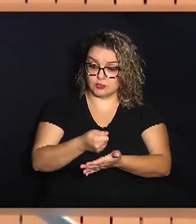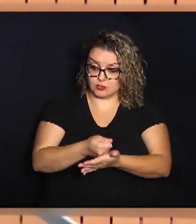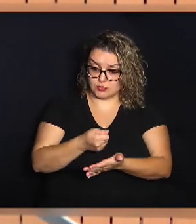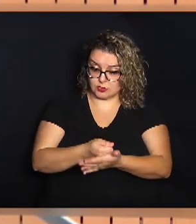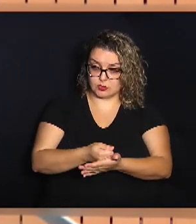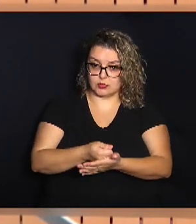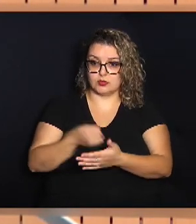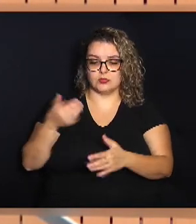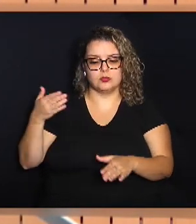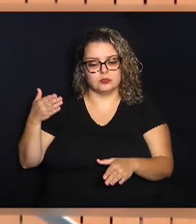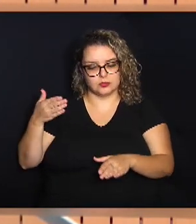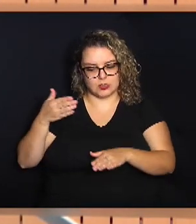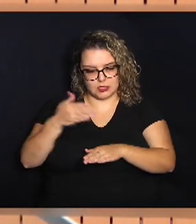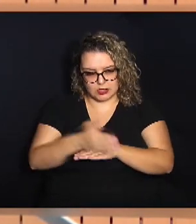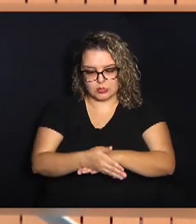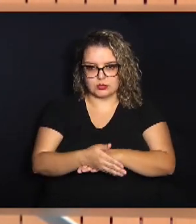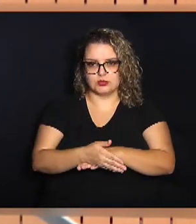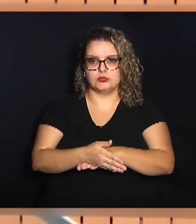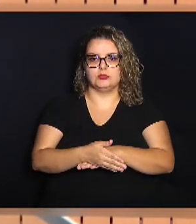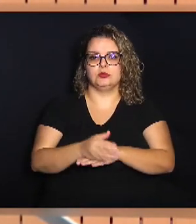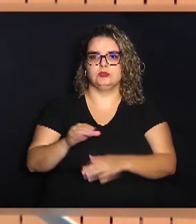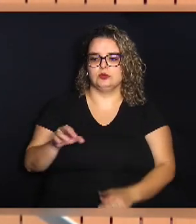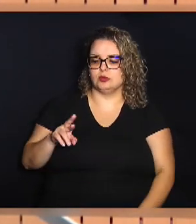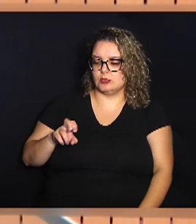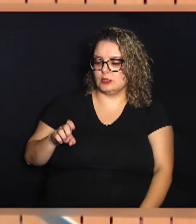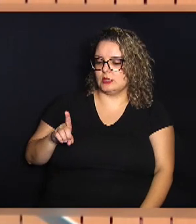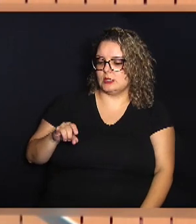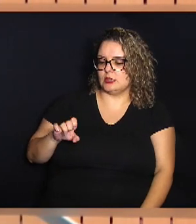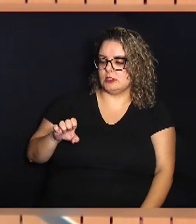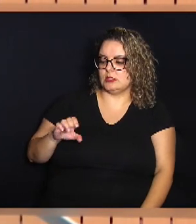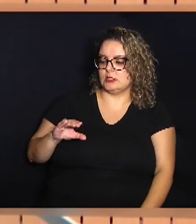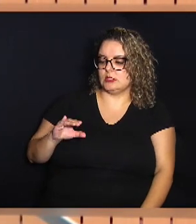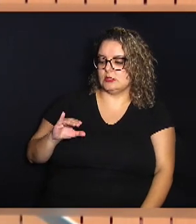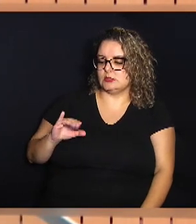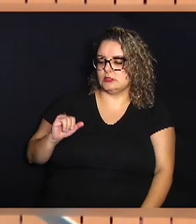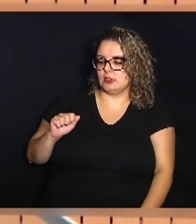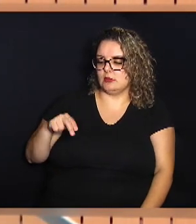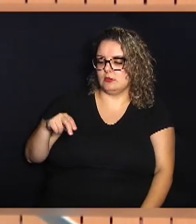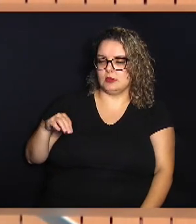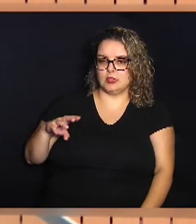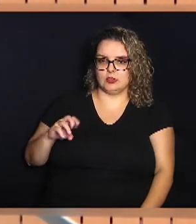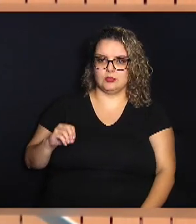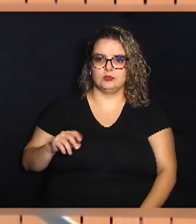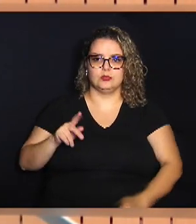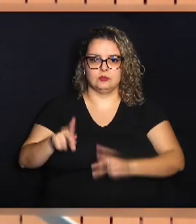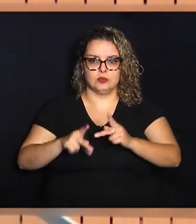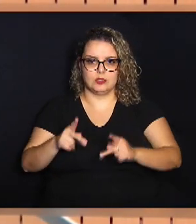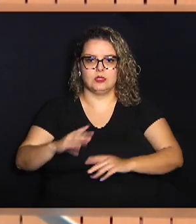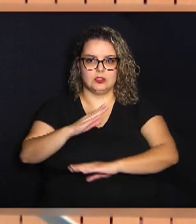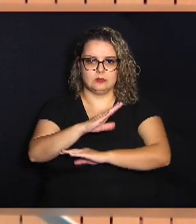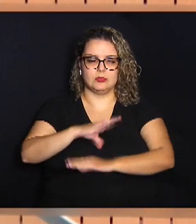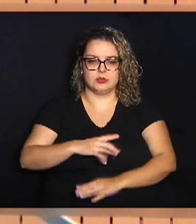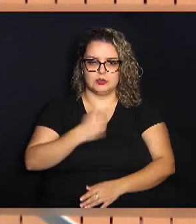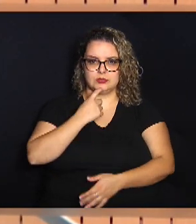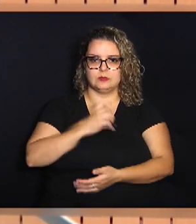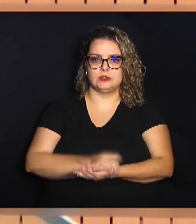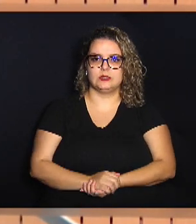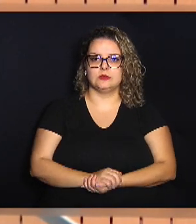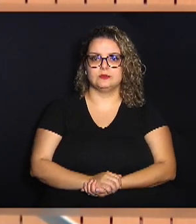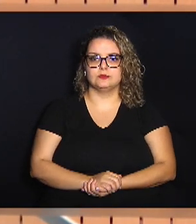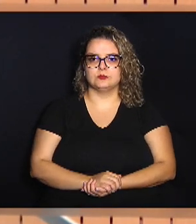no acesso e no credenciamento de populares à Câmara Municipal de Campinas.